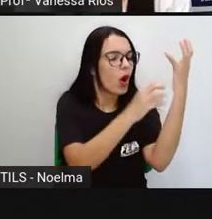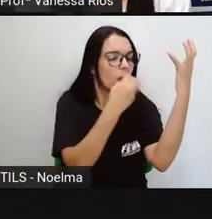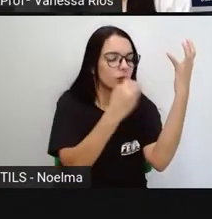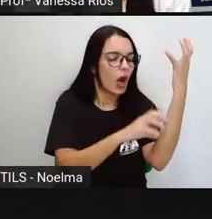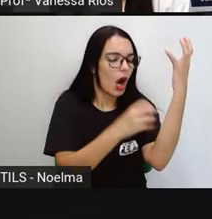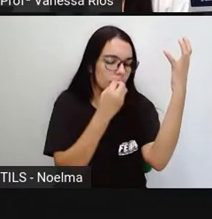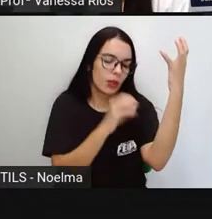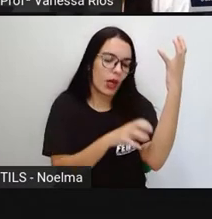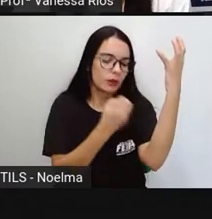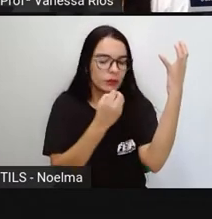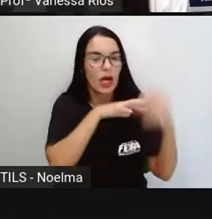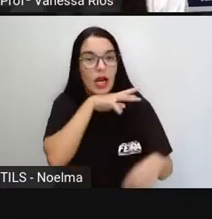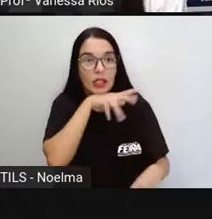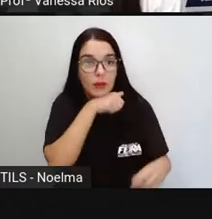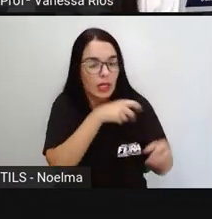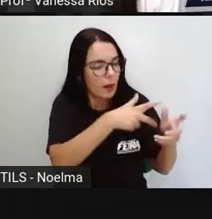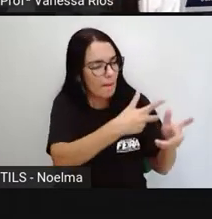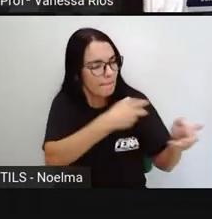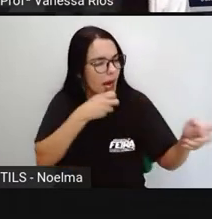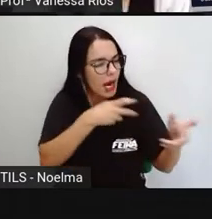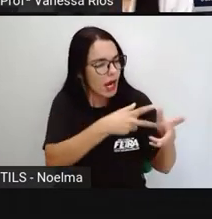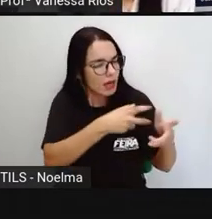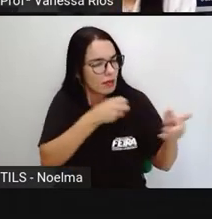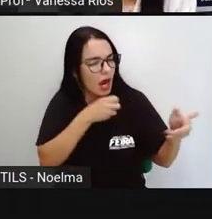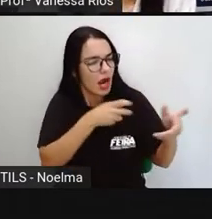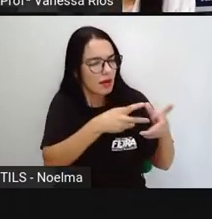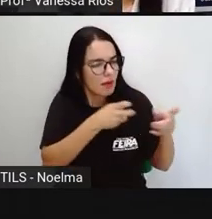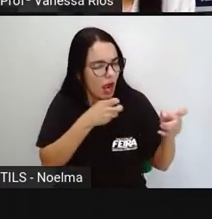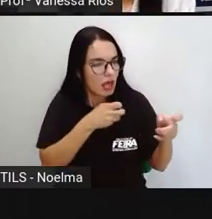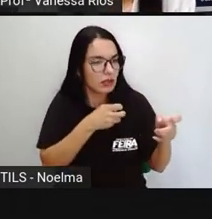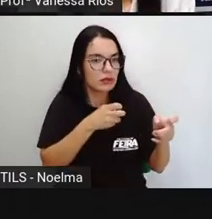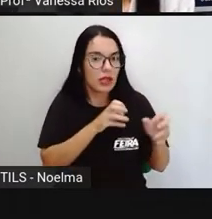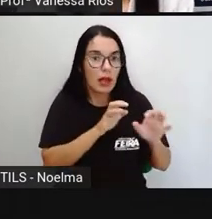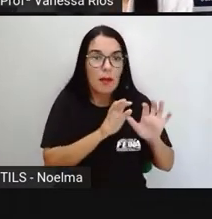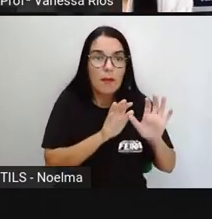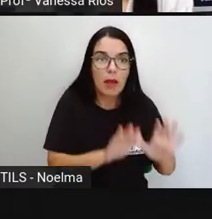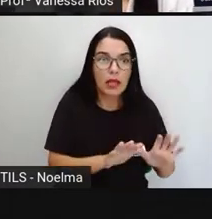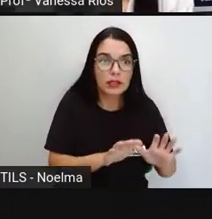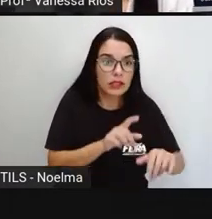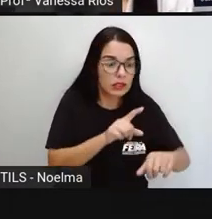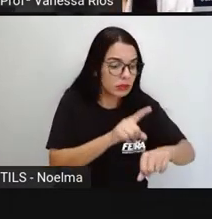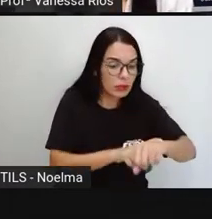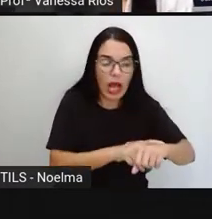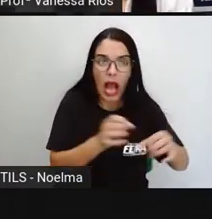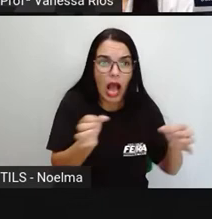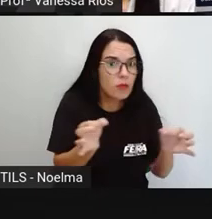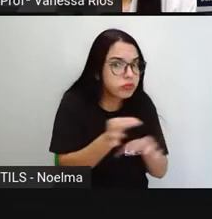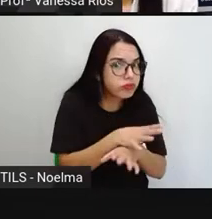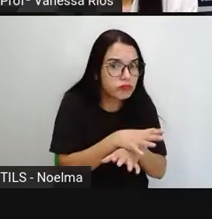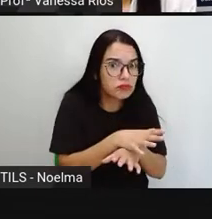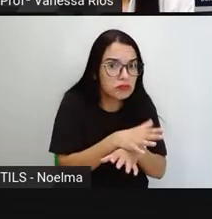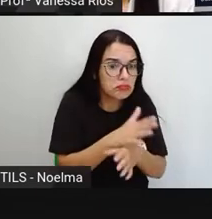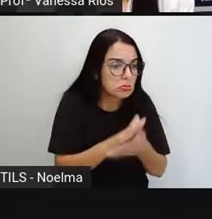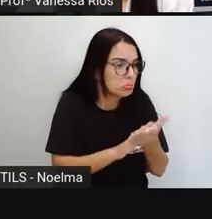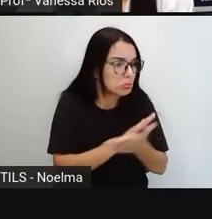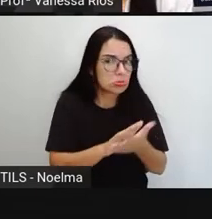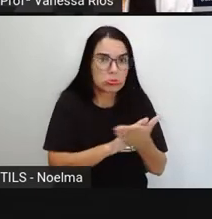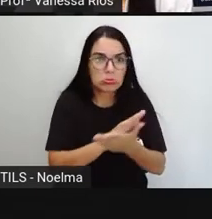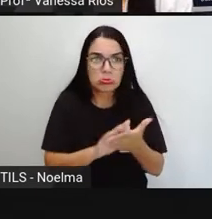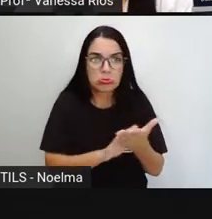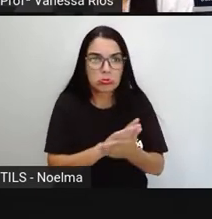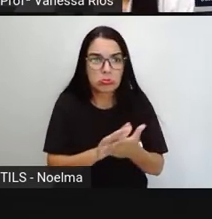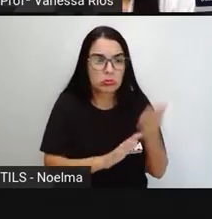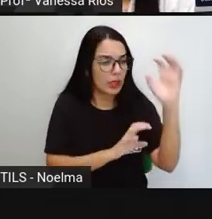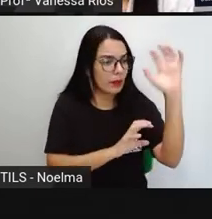oferecer, através das atividades da caça e da coleta. No momento que esses produtos, né,